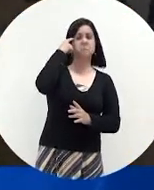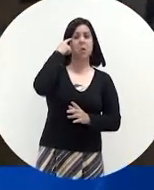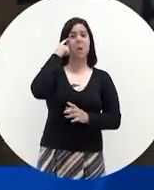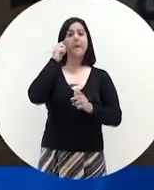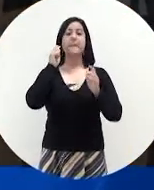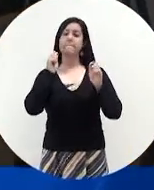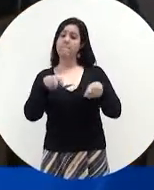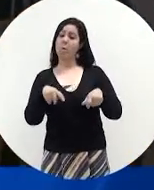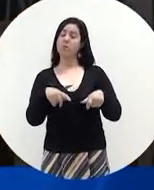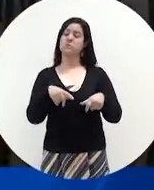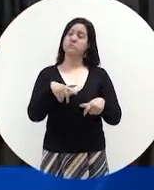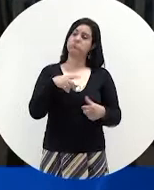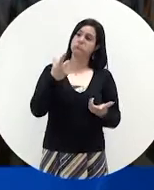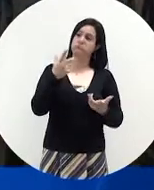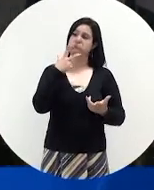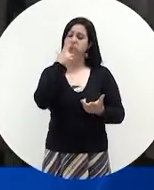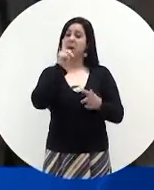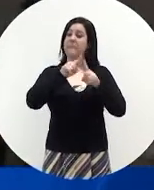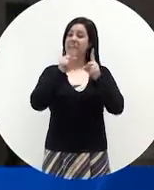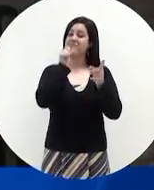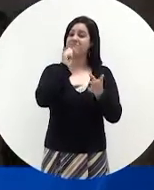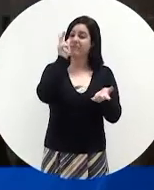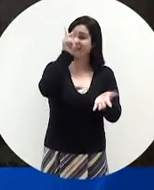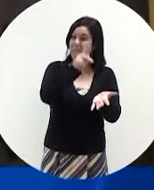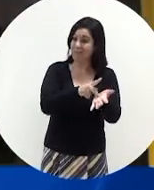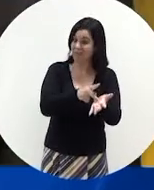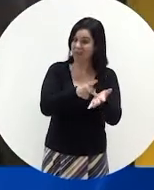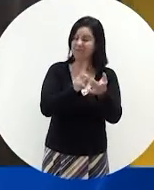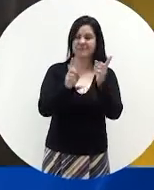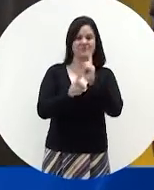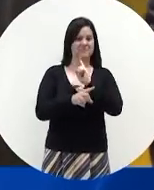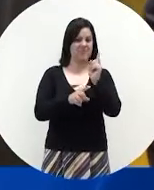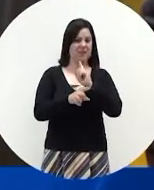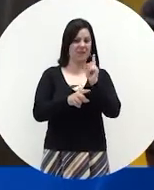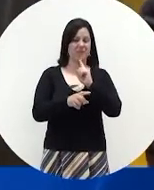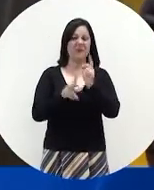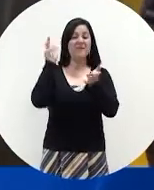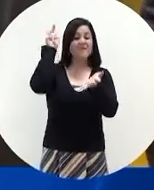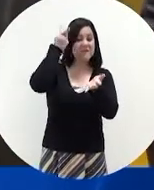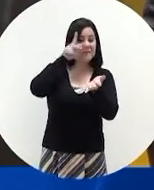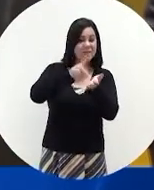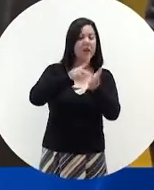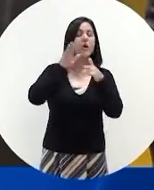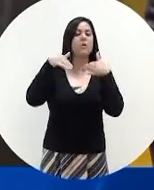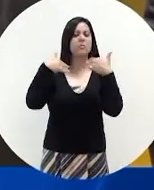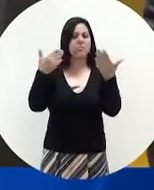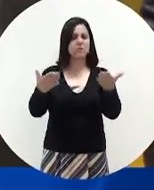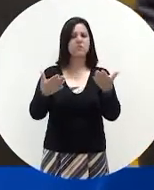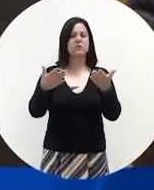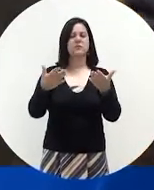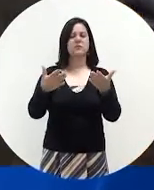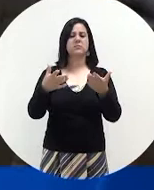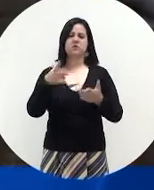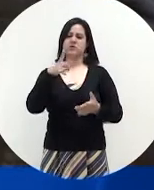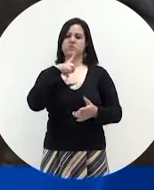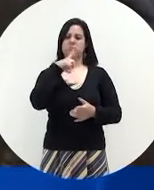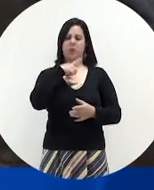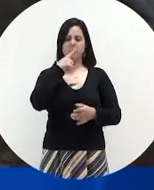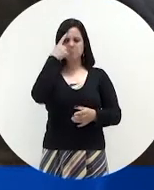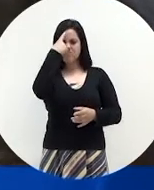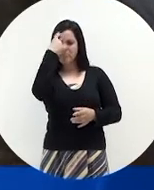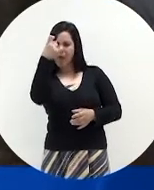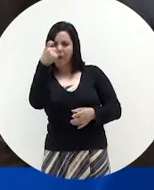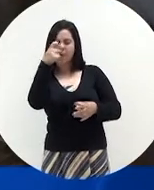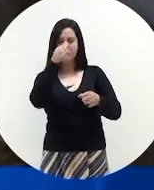científica, existem alguns critérios da ciência. Então você diz assim: eu tenho uma ideia, eu tenho uma teoria, eu tenho uma